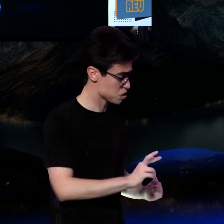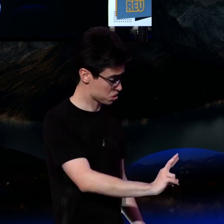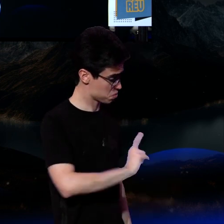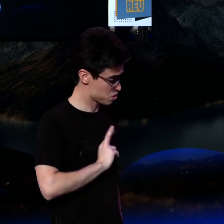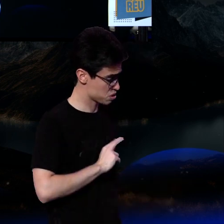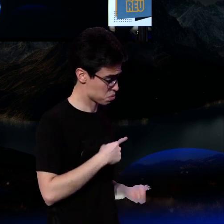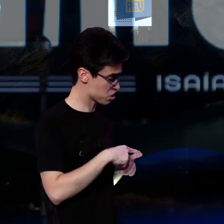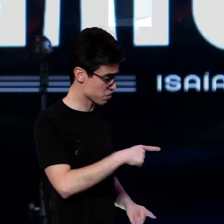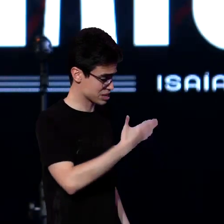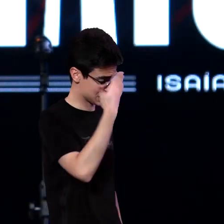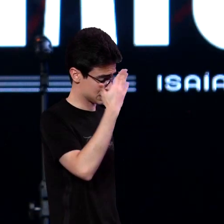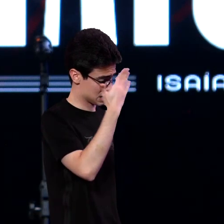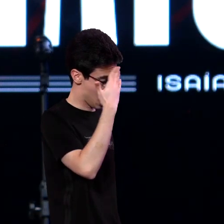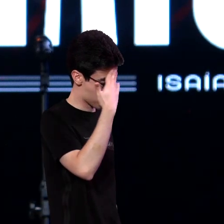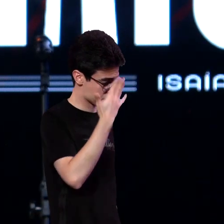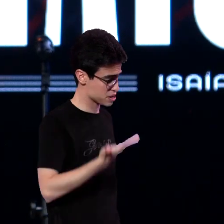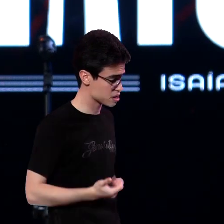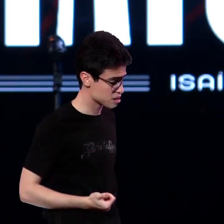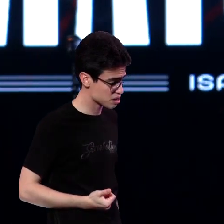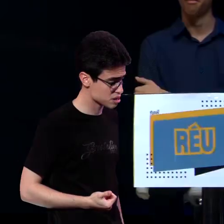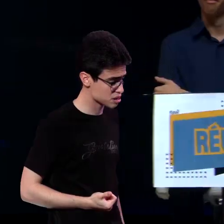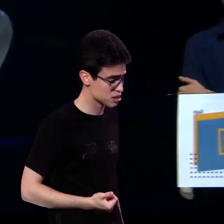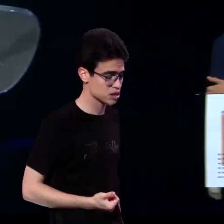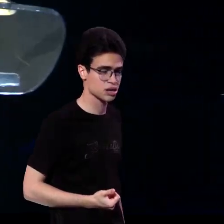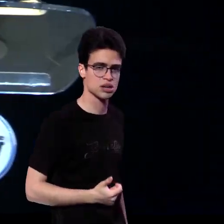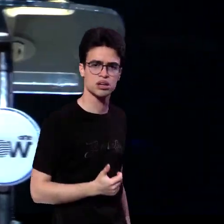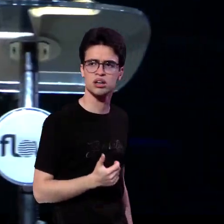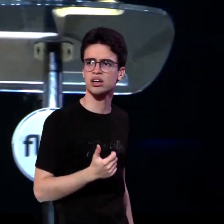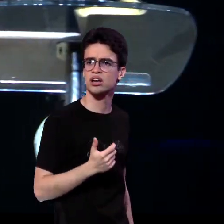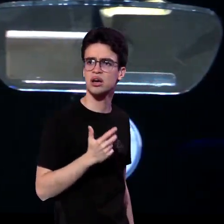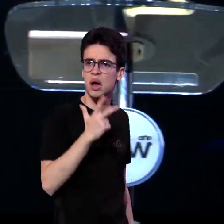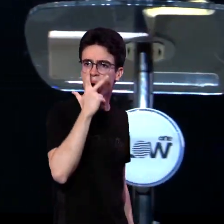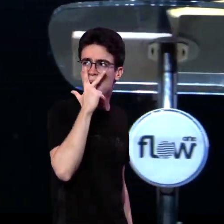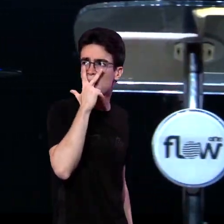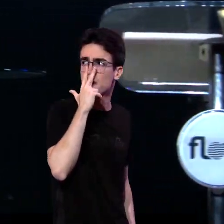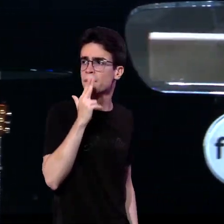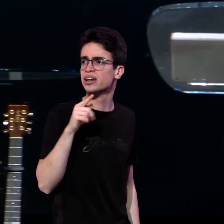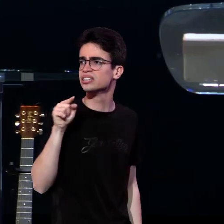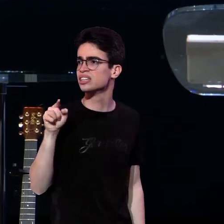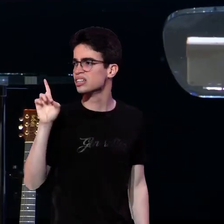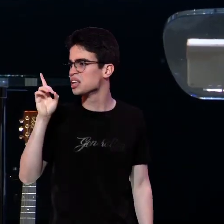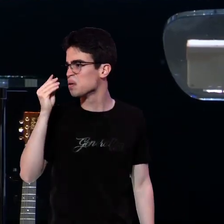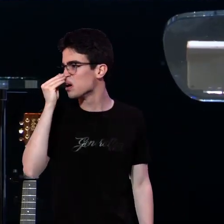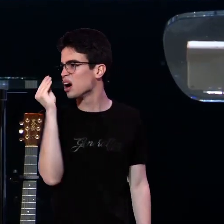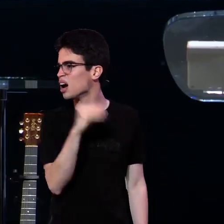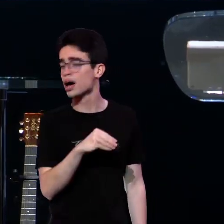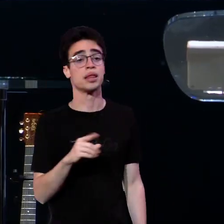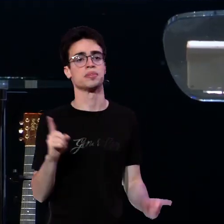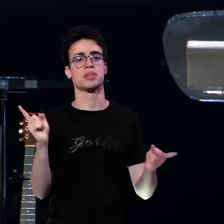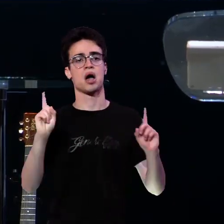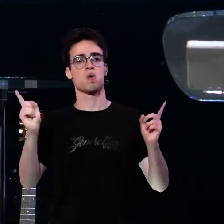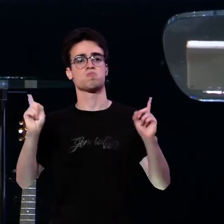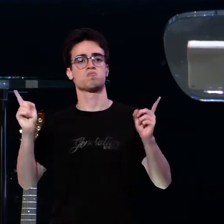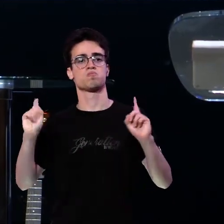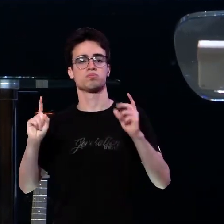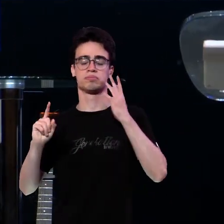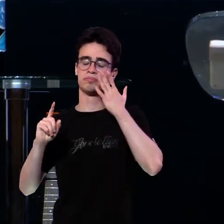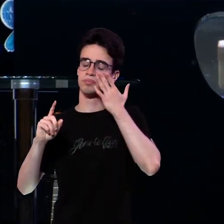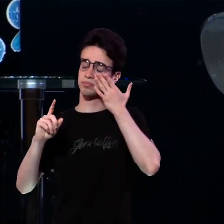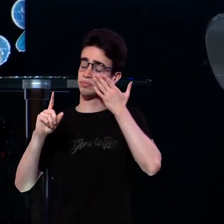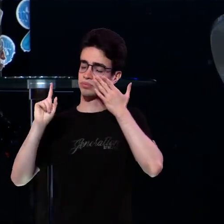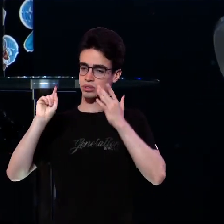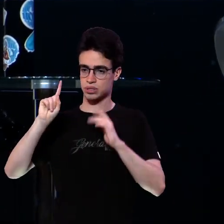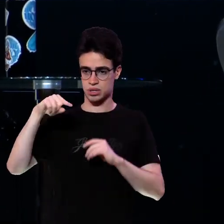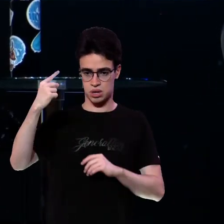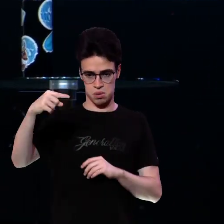você sabe tanto. Parece que Deus não se importou com o sofrimento de Jó, mas não foi isso. A gente já vai desenvolver isso